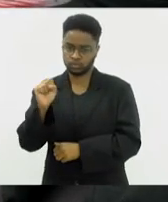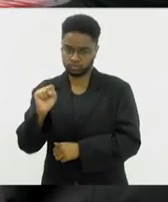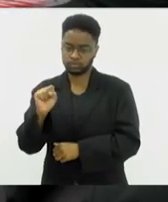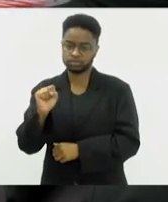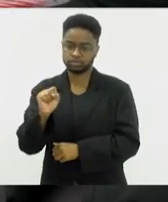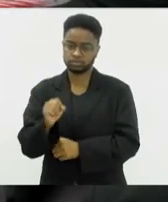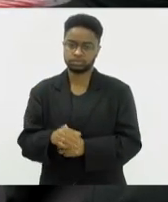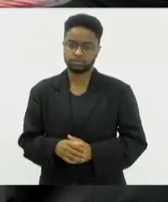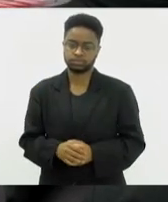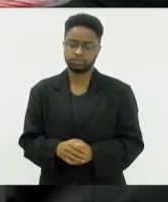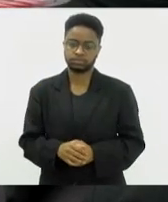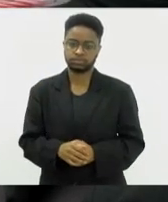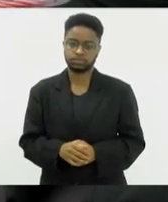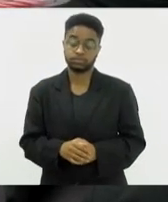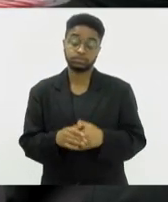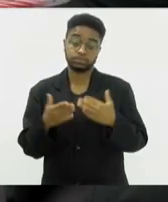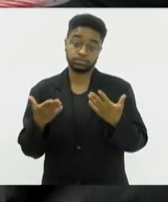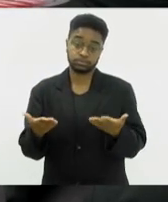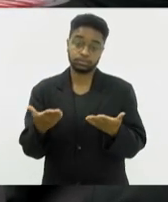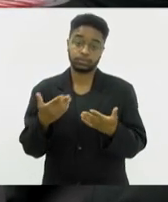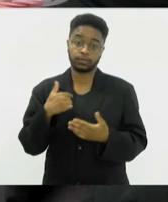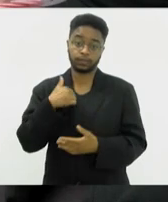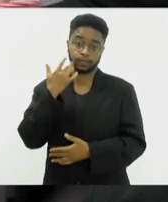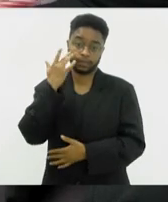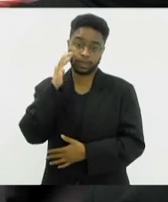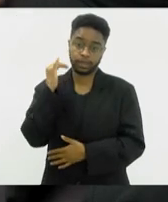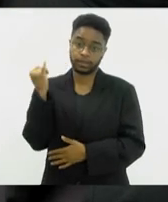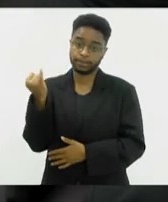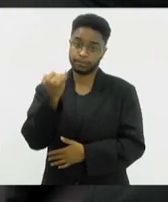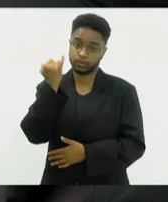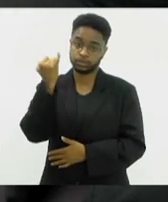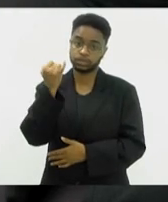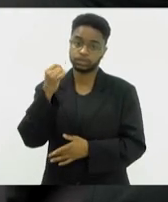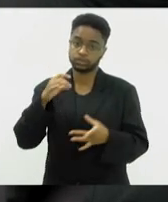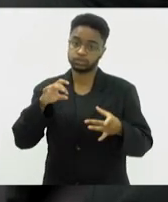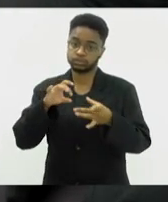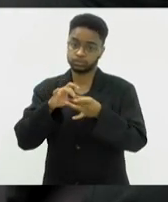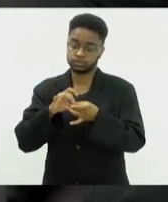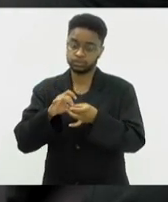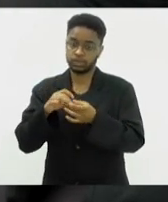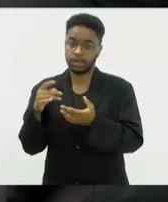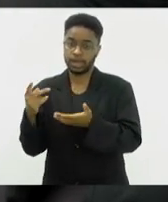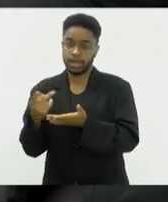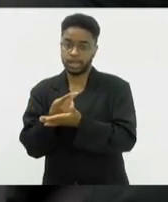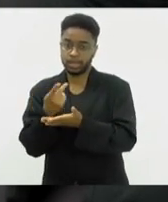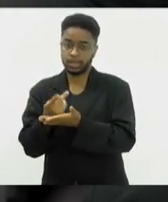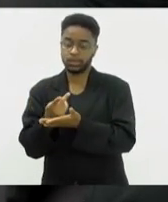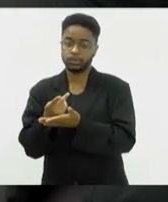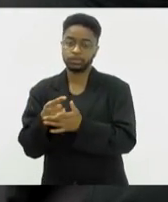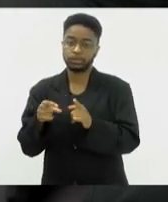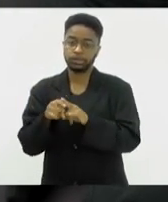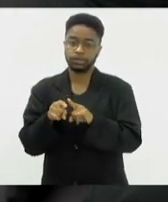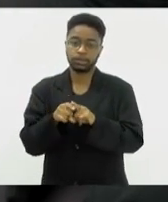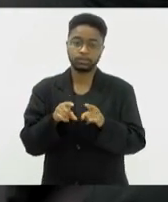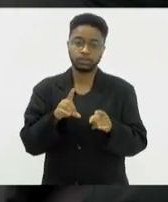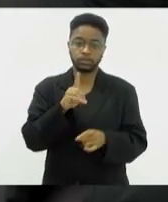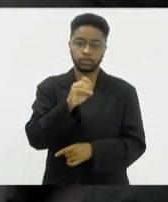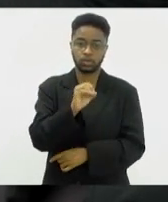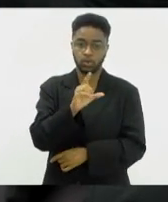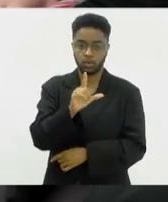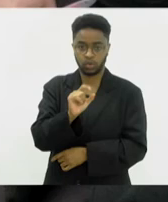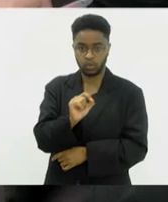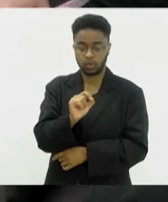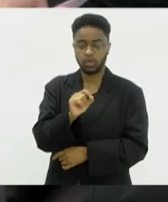2018. Então, valeria a pena fazer esse link do erro grosseiro com dolo, da